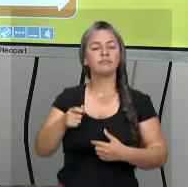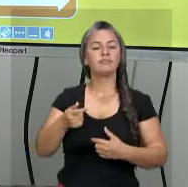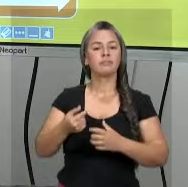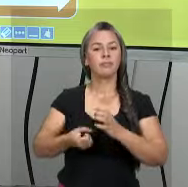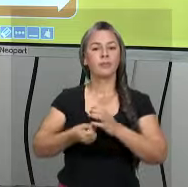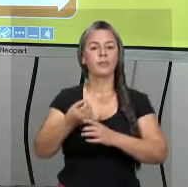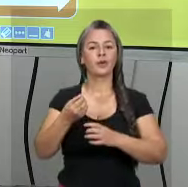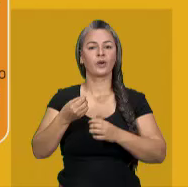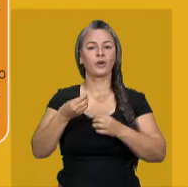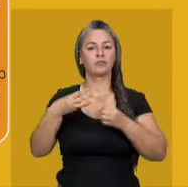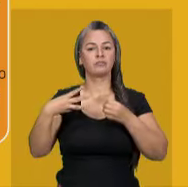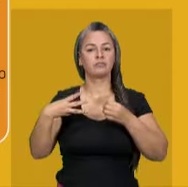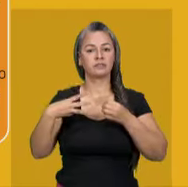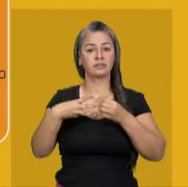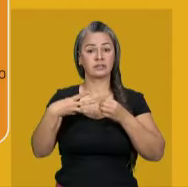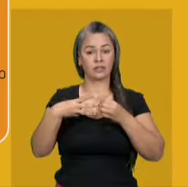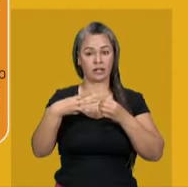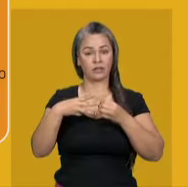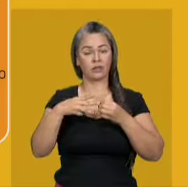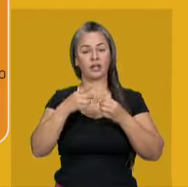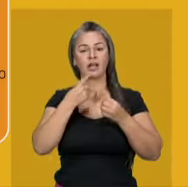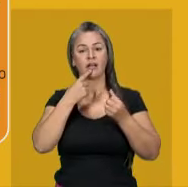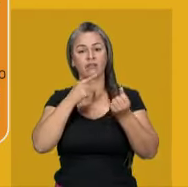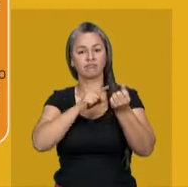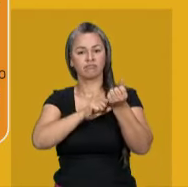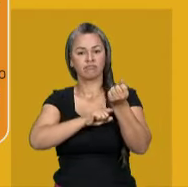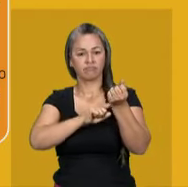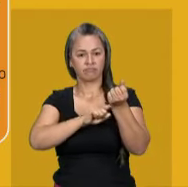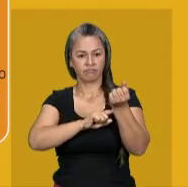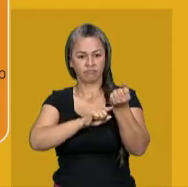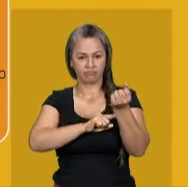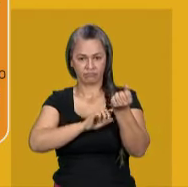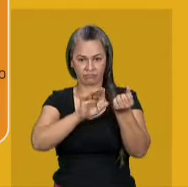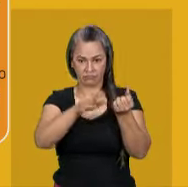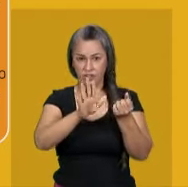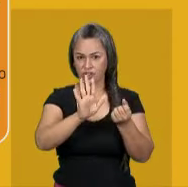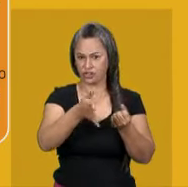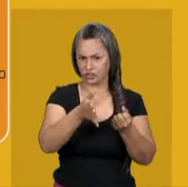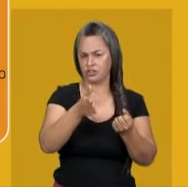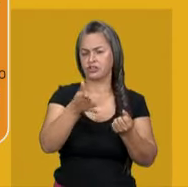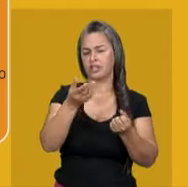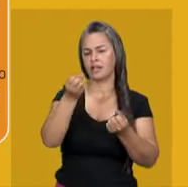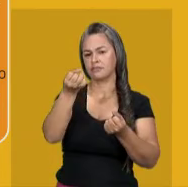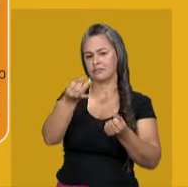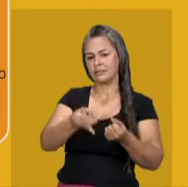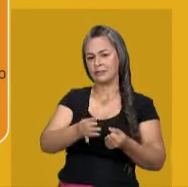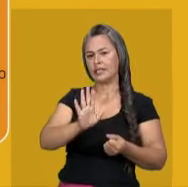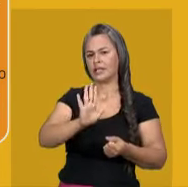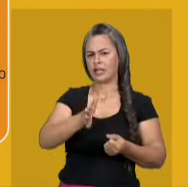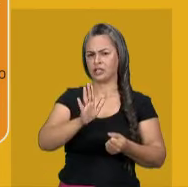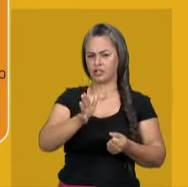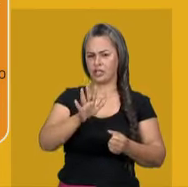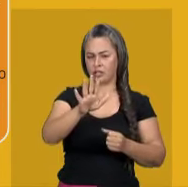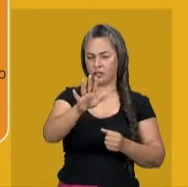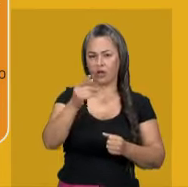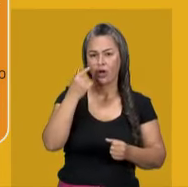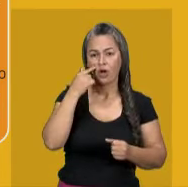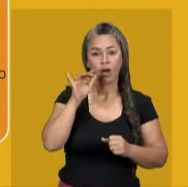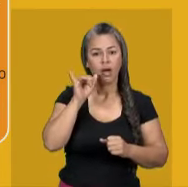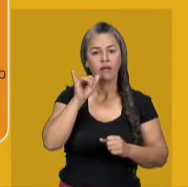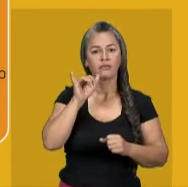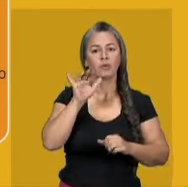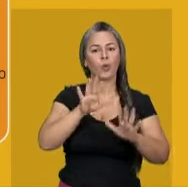ou seja, na medula óssea. Nós já conversamos disso em aulas anteriores. Então, não vamos confundir a